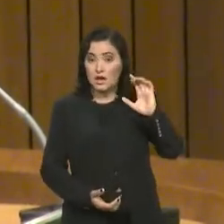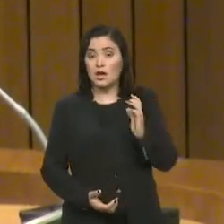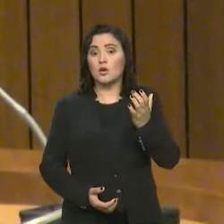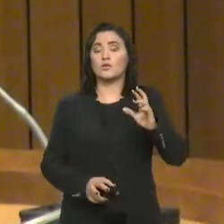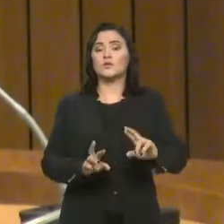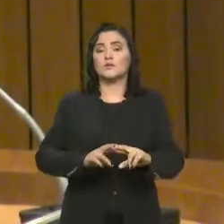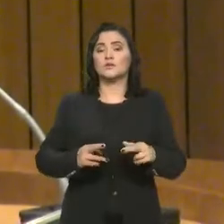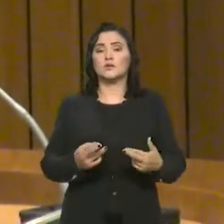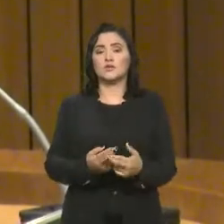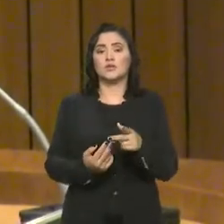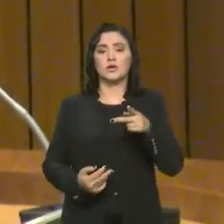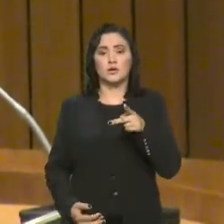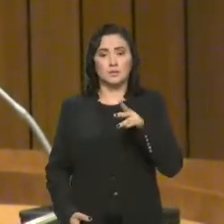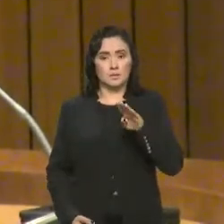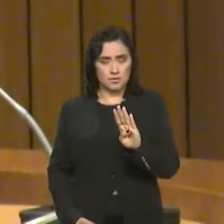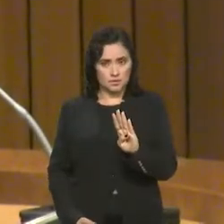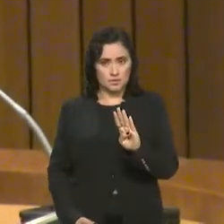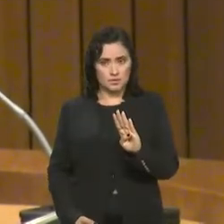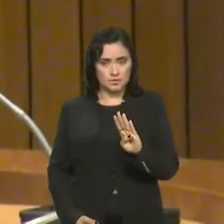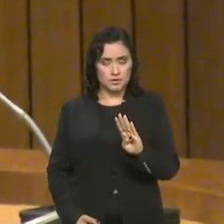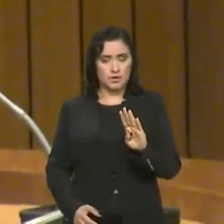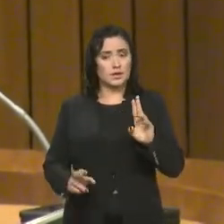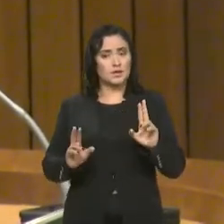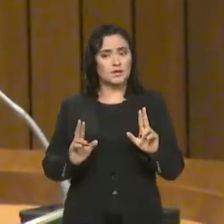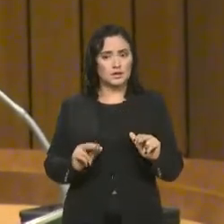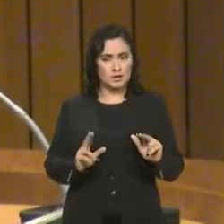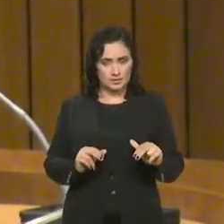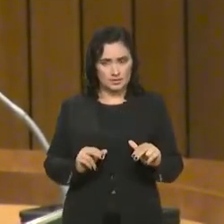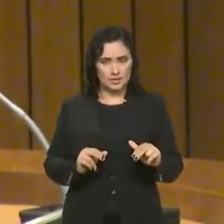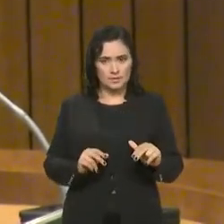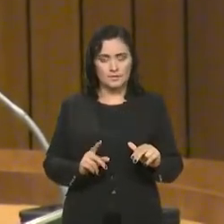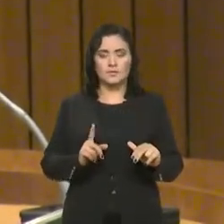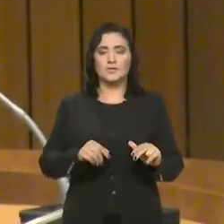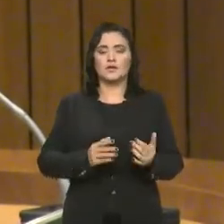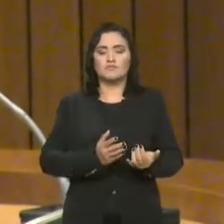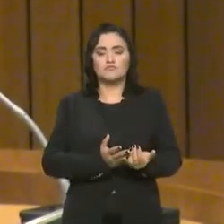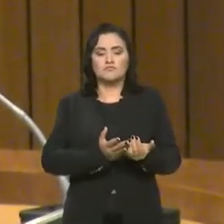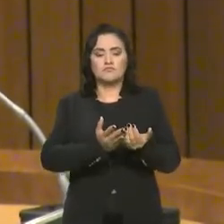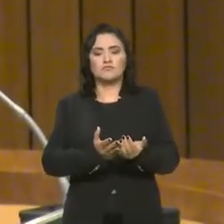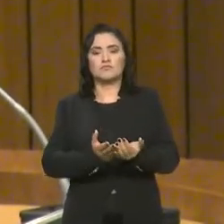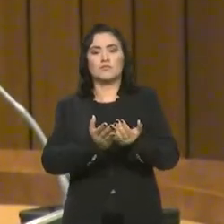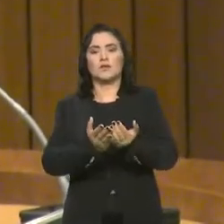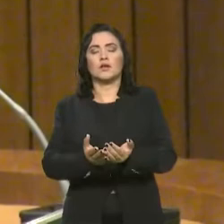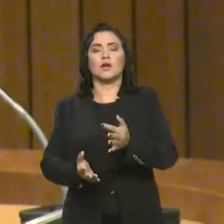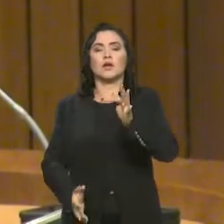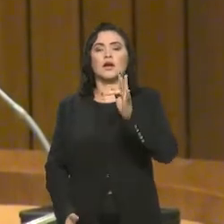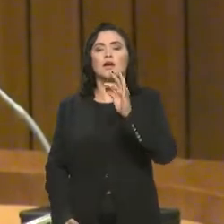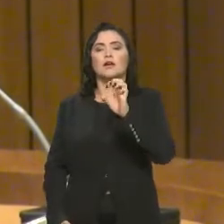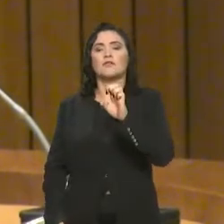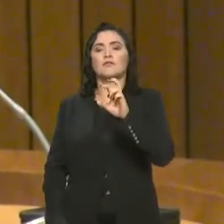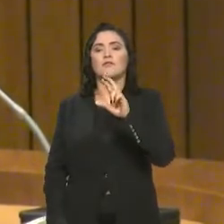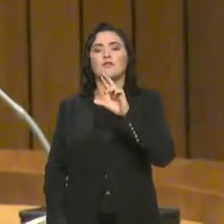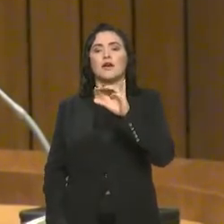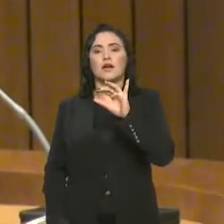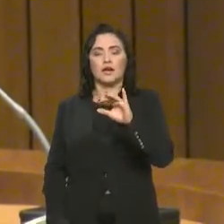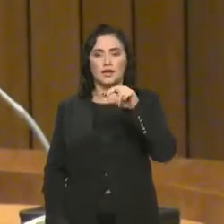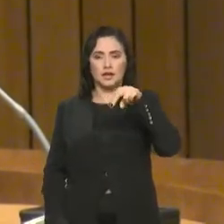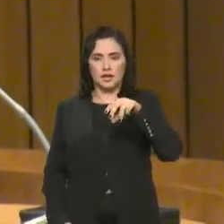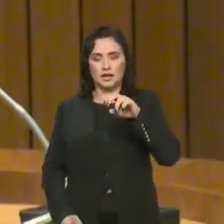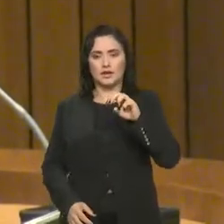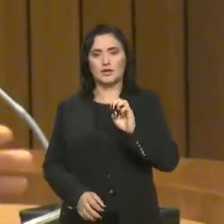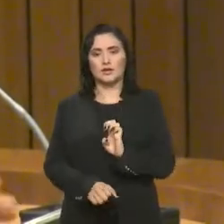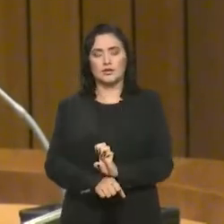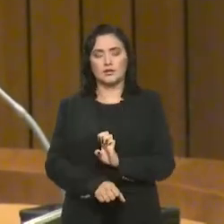pública com relação ao transporte do ferryboat do nosso estado.